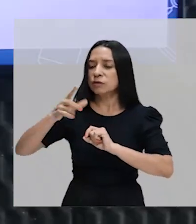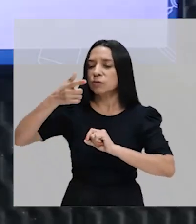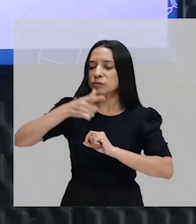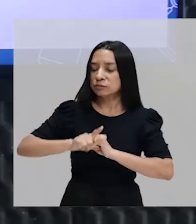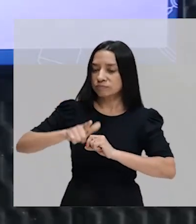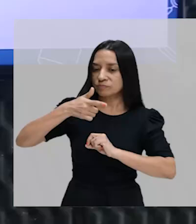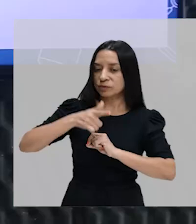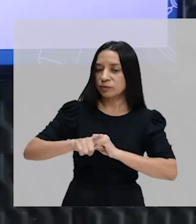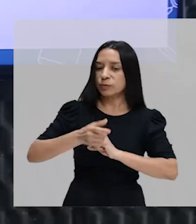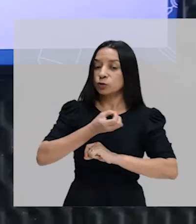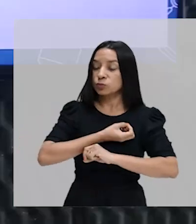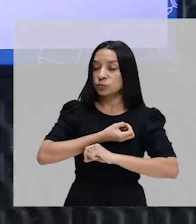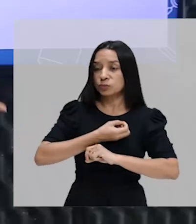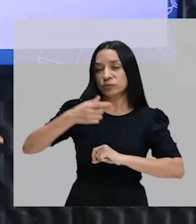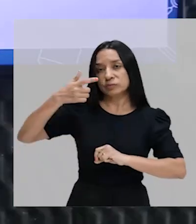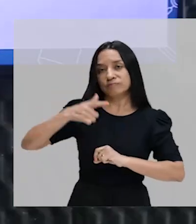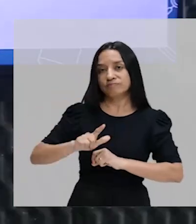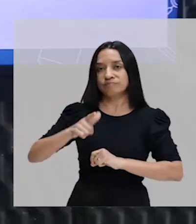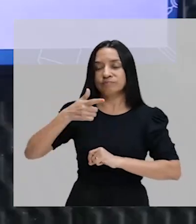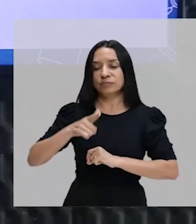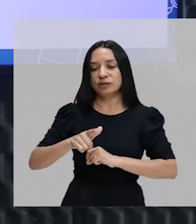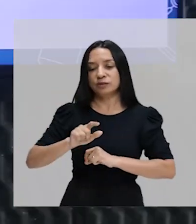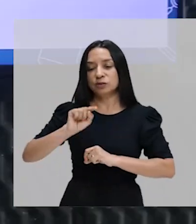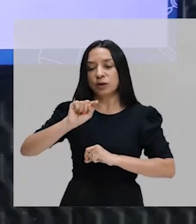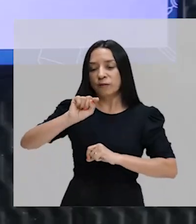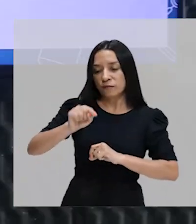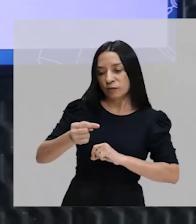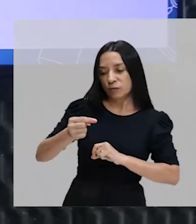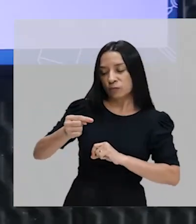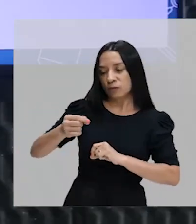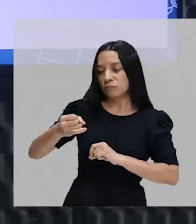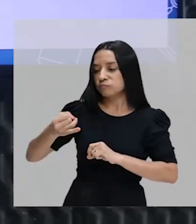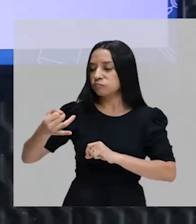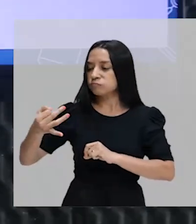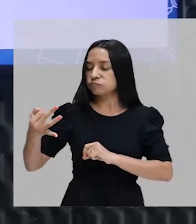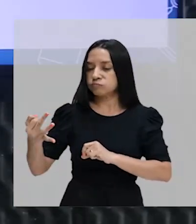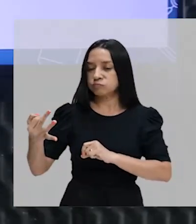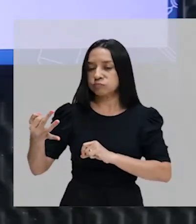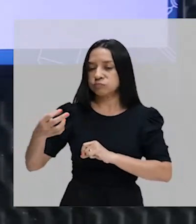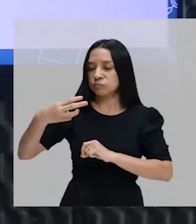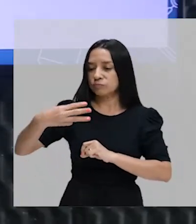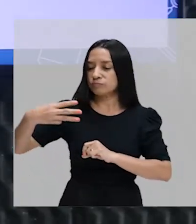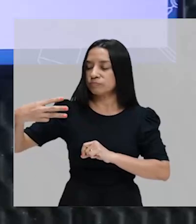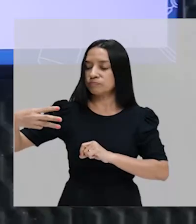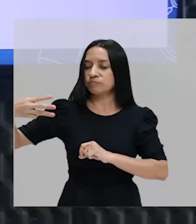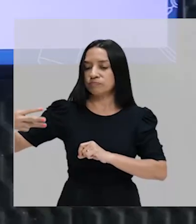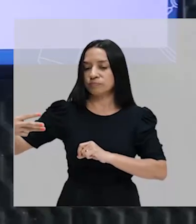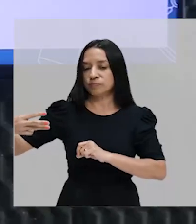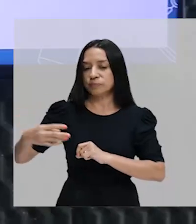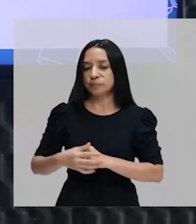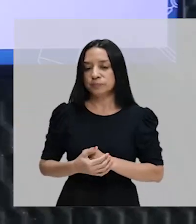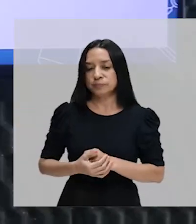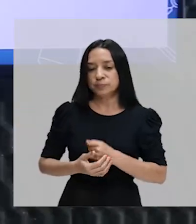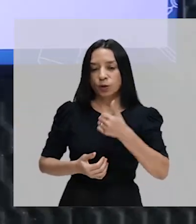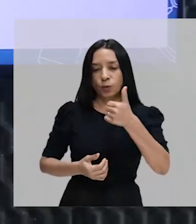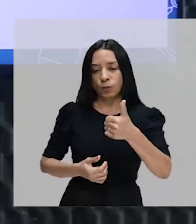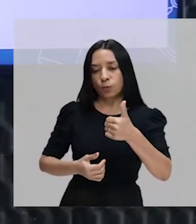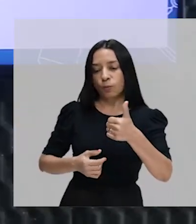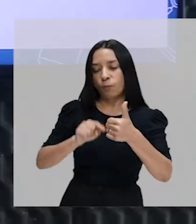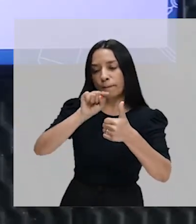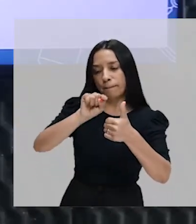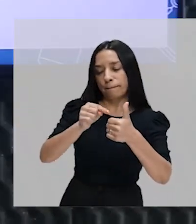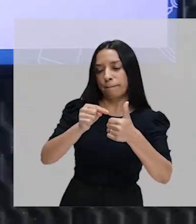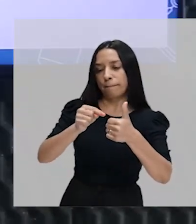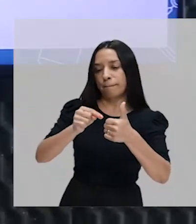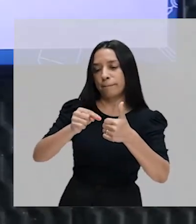e localiza-se geralmente após a vírgula? No caso aqui é o 3. Então, parte inteira 1, período 3. Temos